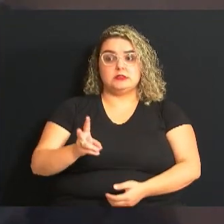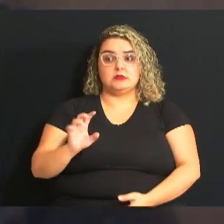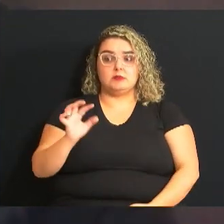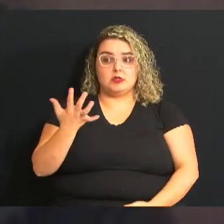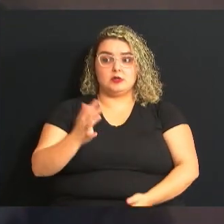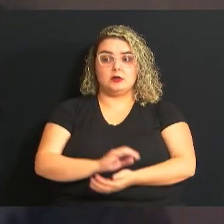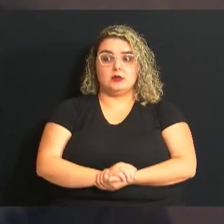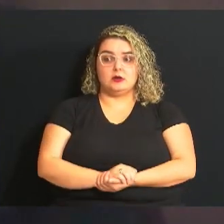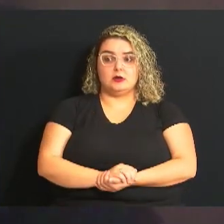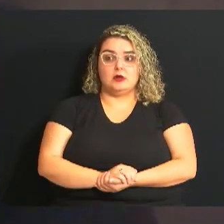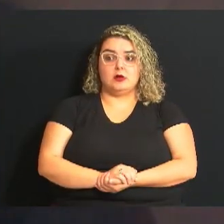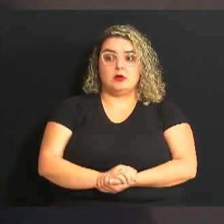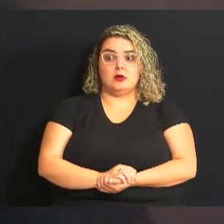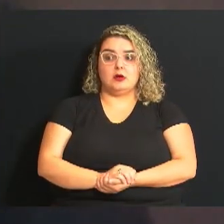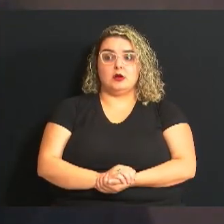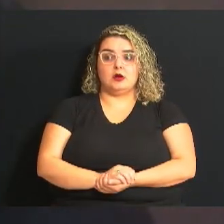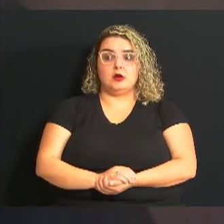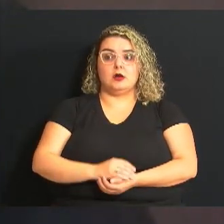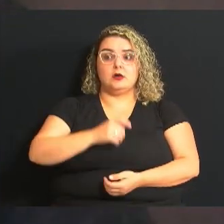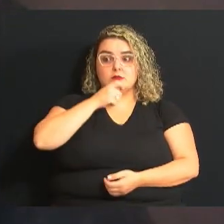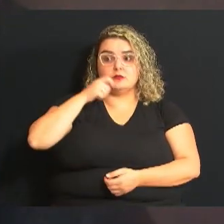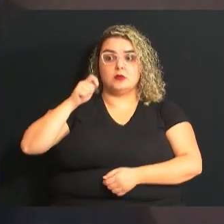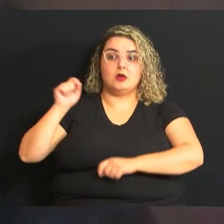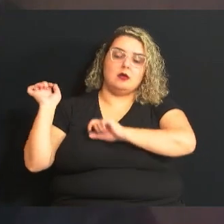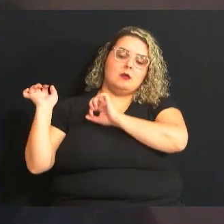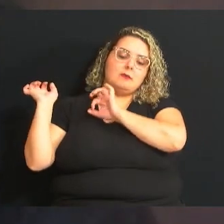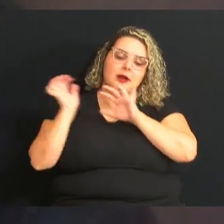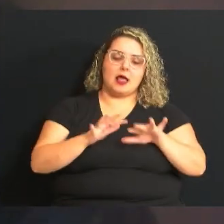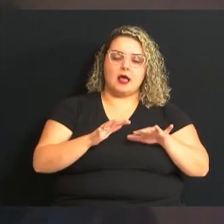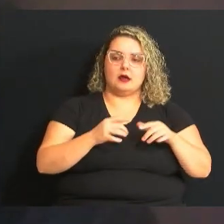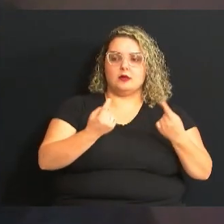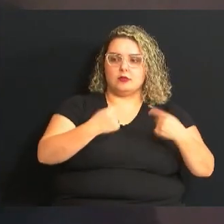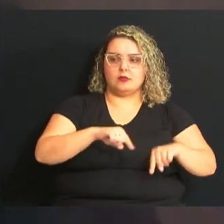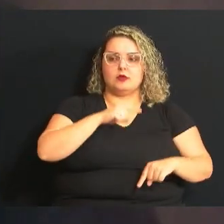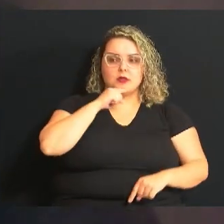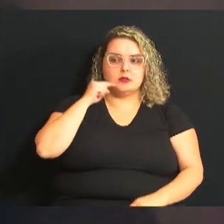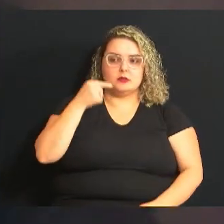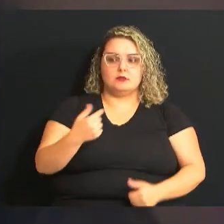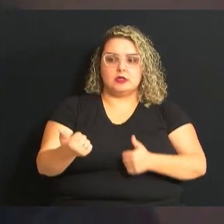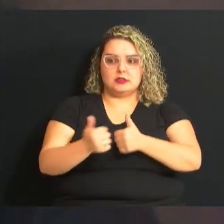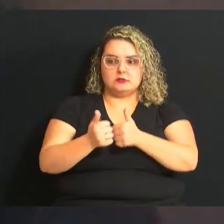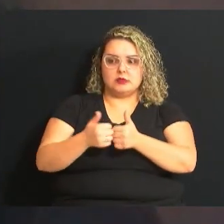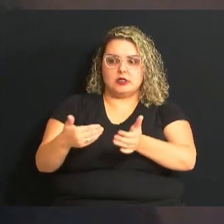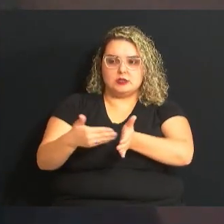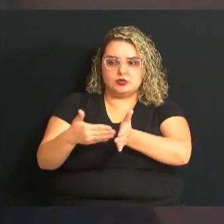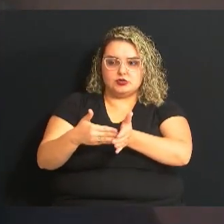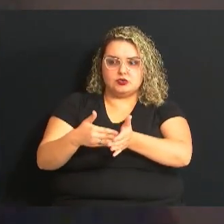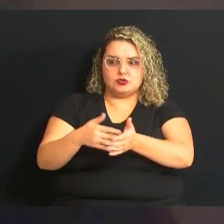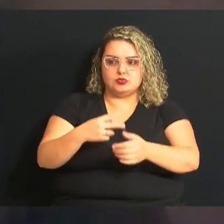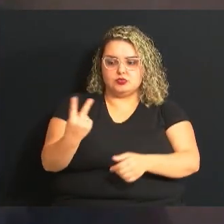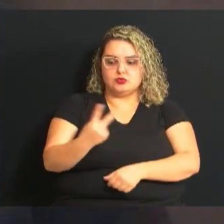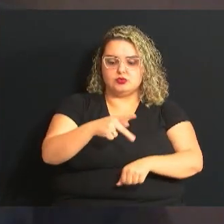E isso aí tem que começar desde pequeno, desde criança, desde a forma como esse aluno é alfabetizado,